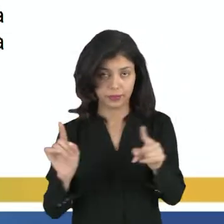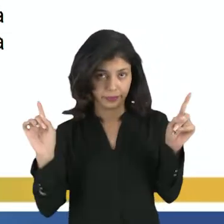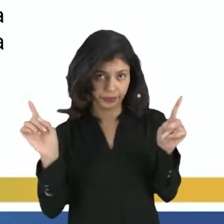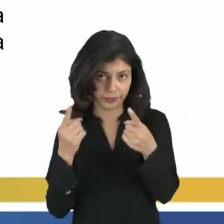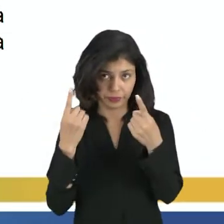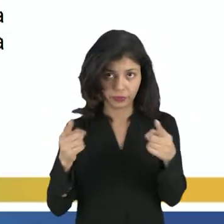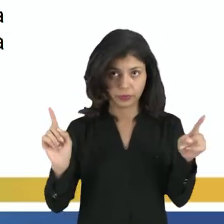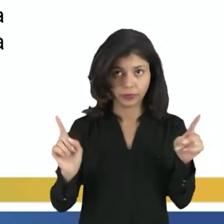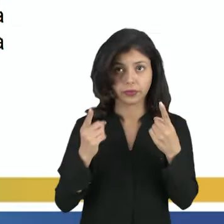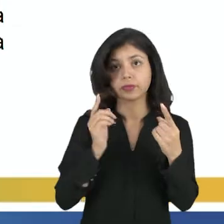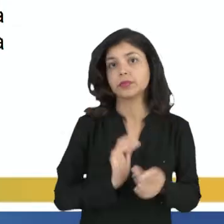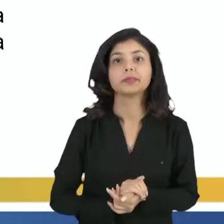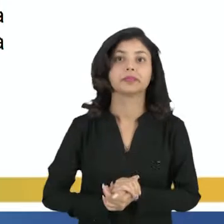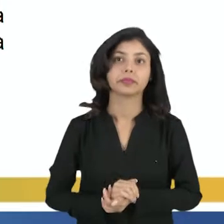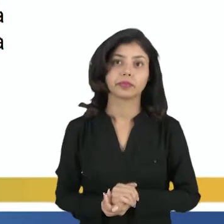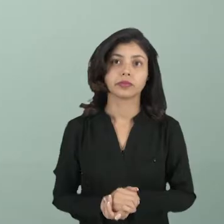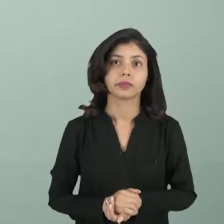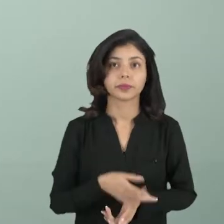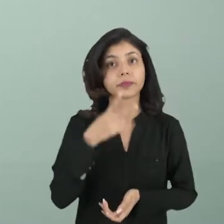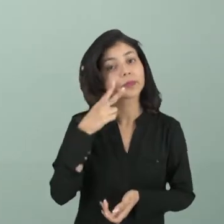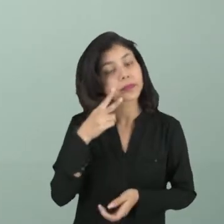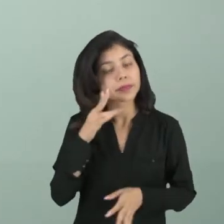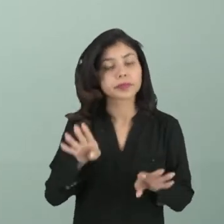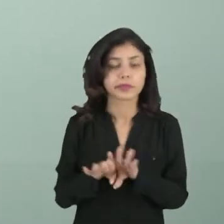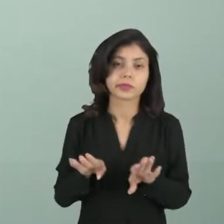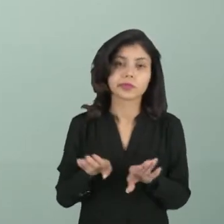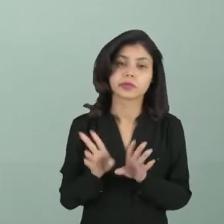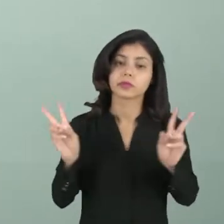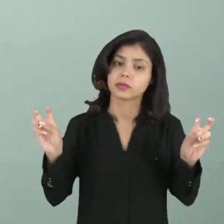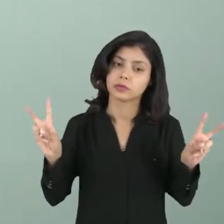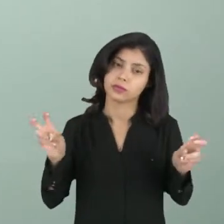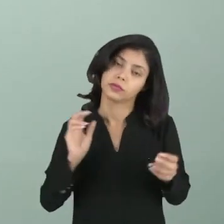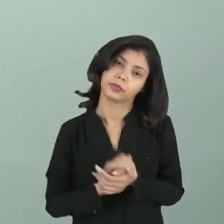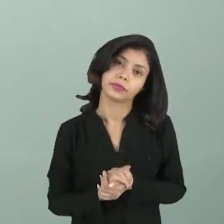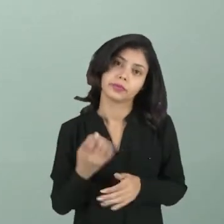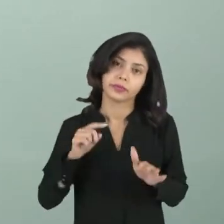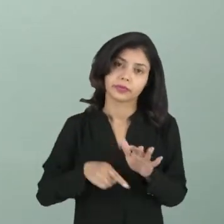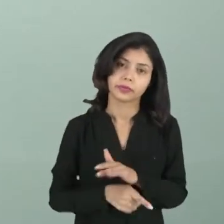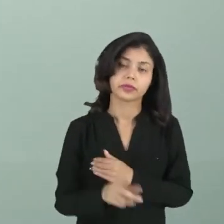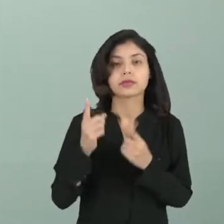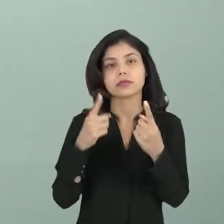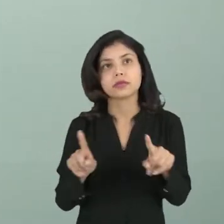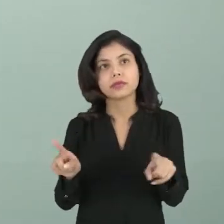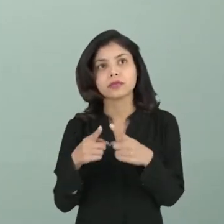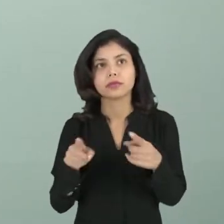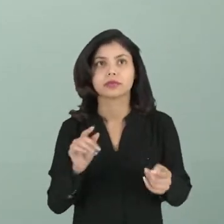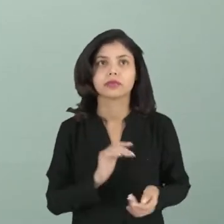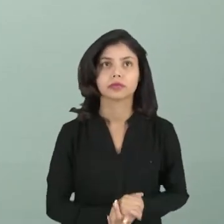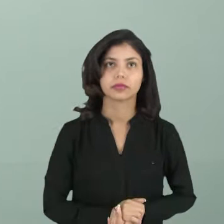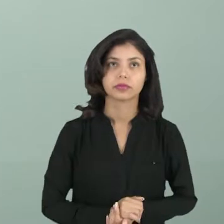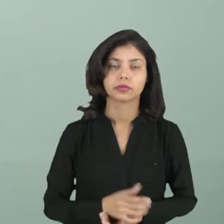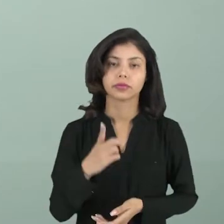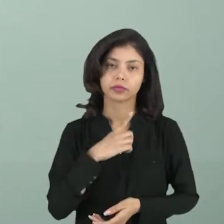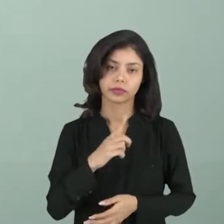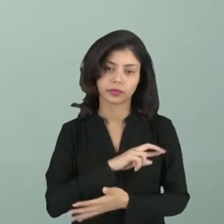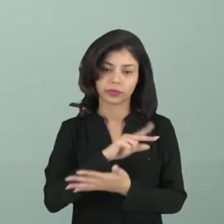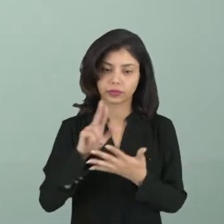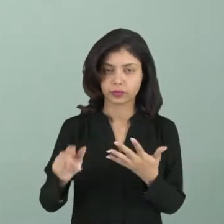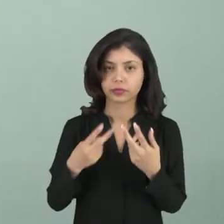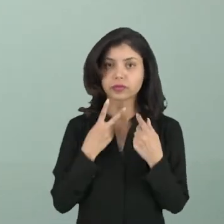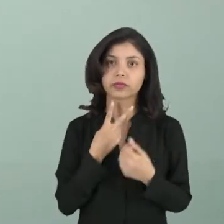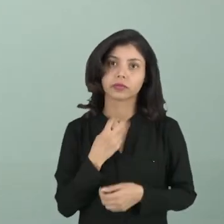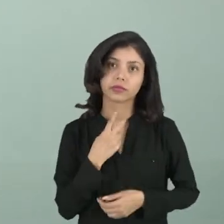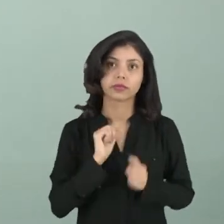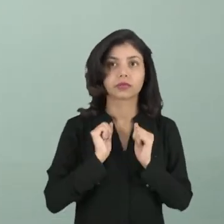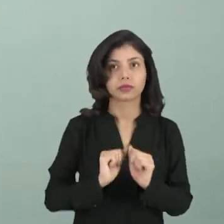melodias, música, porque é bem visto também esse assunto dentro da musicalidade, né? Nós temos ali várias